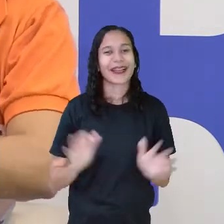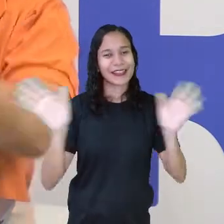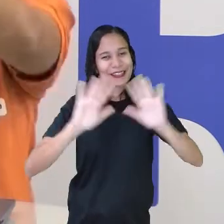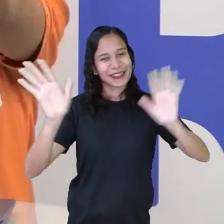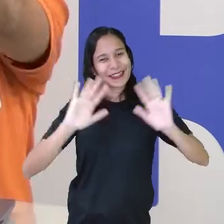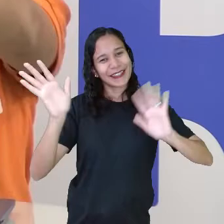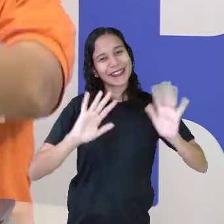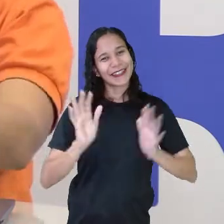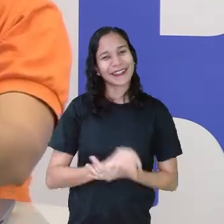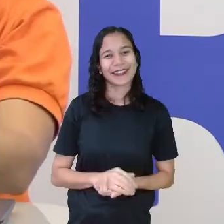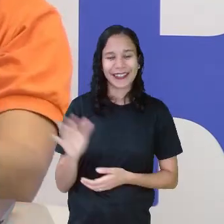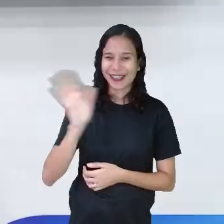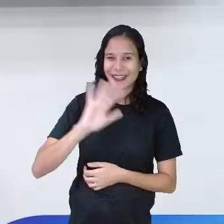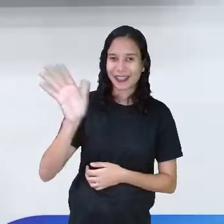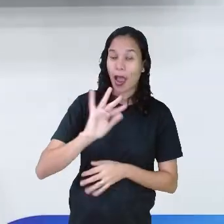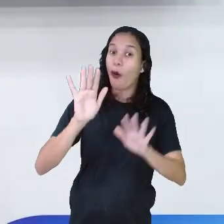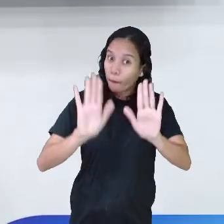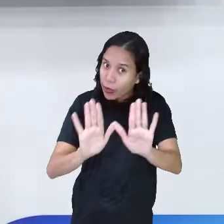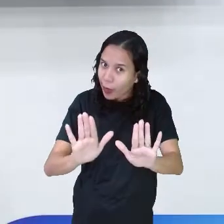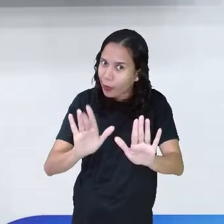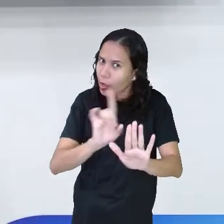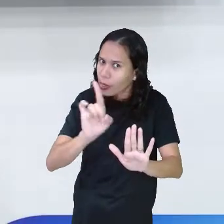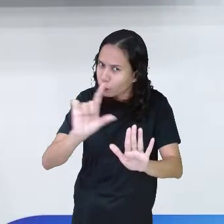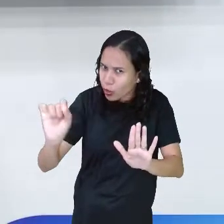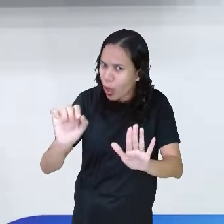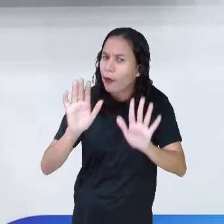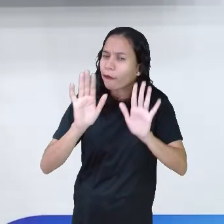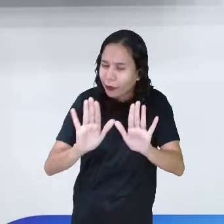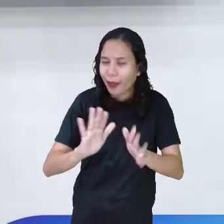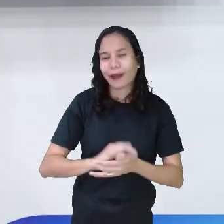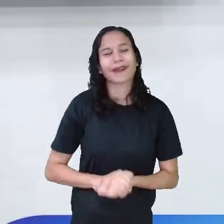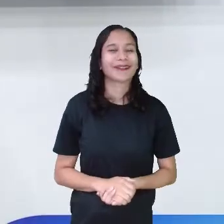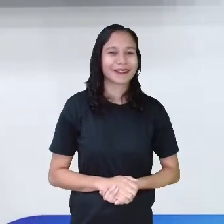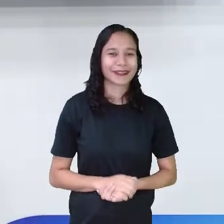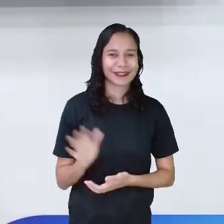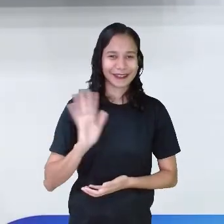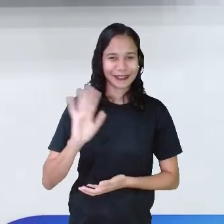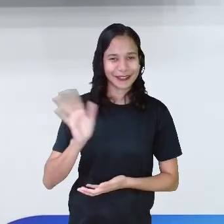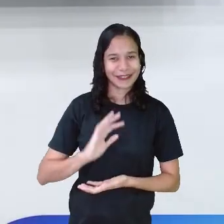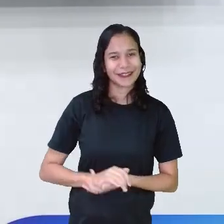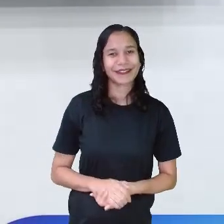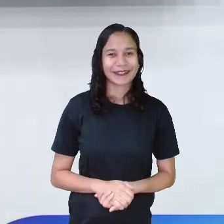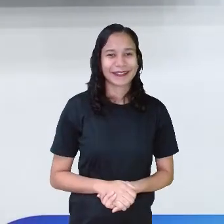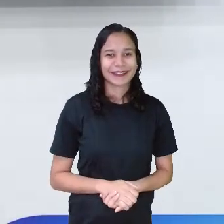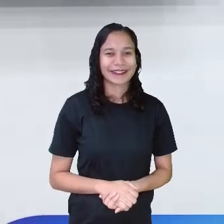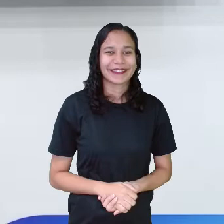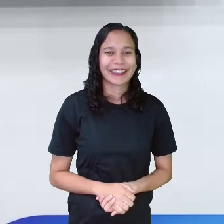Tchau, tchau. Tchau, gente. Fiquem aí, não saiam daí, que daqui a pouco ela volta. Tchau, até a próxima.